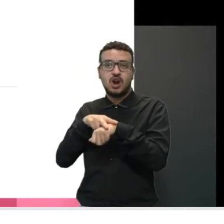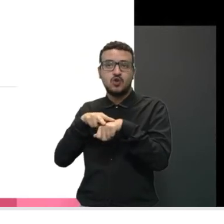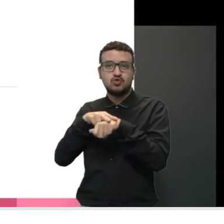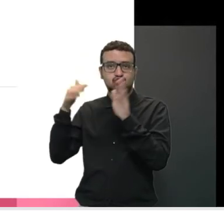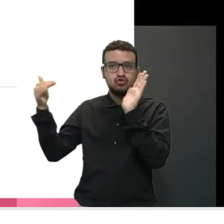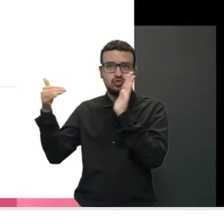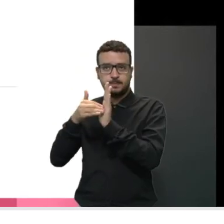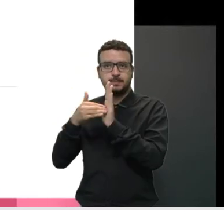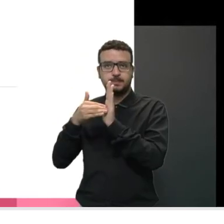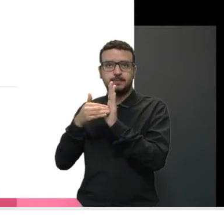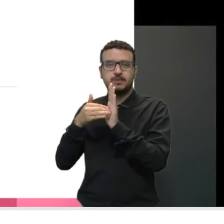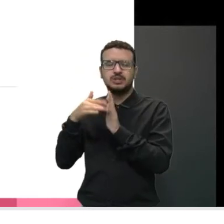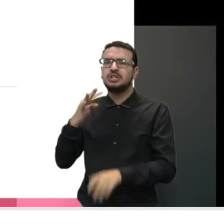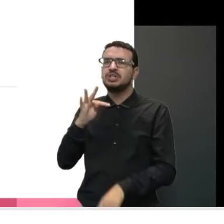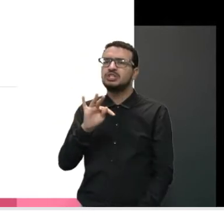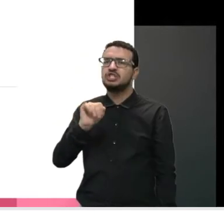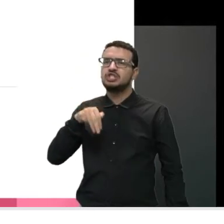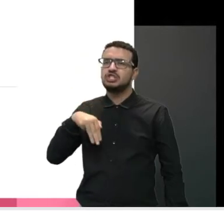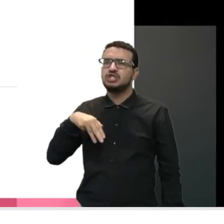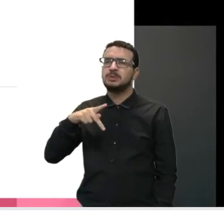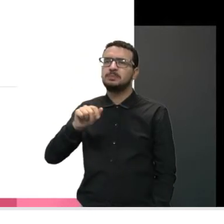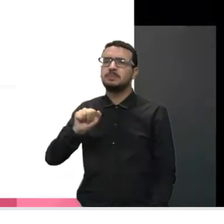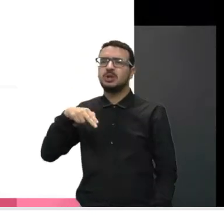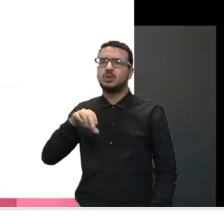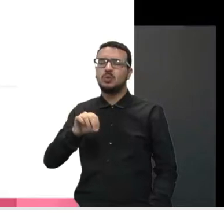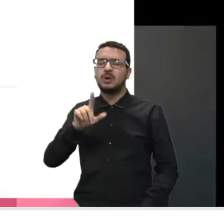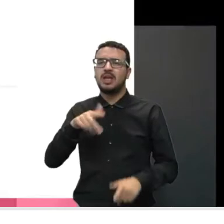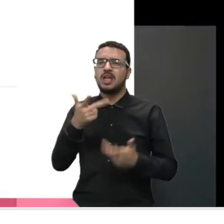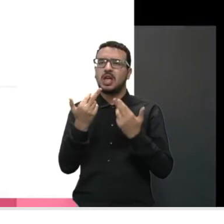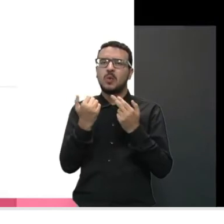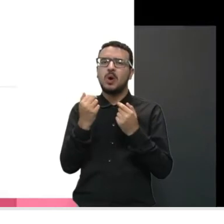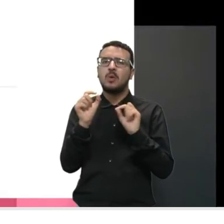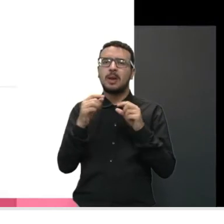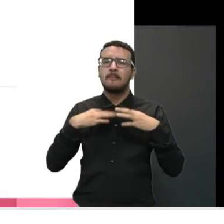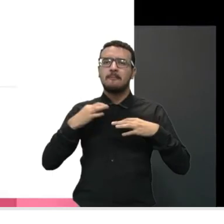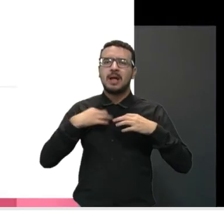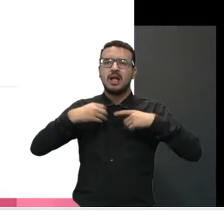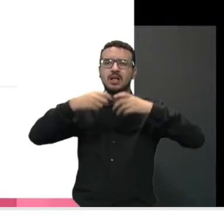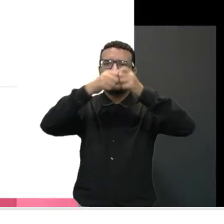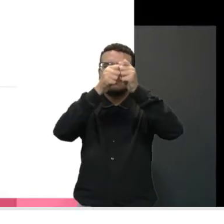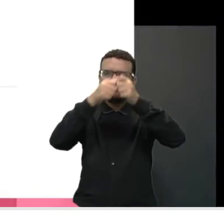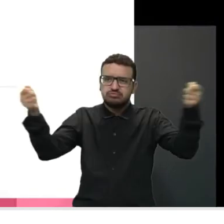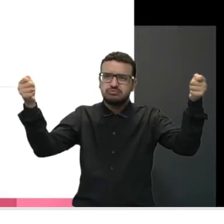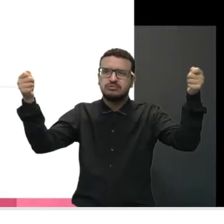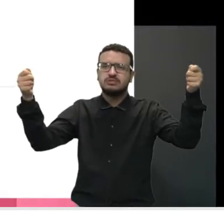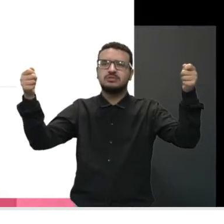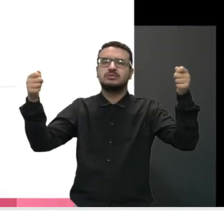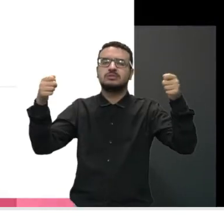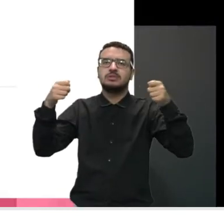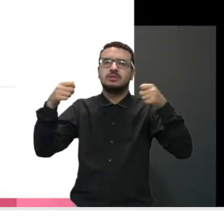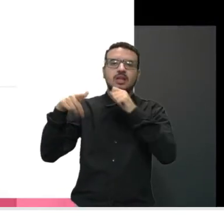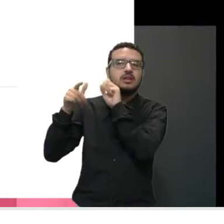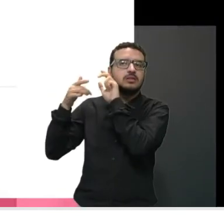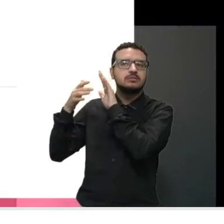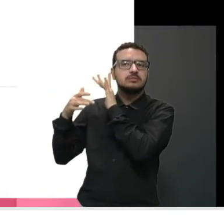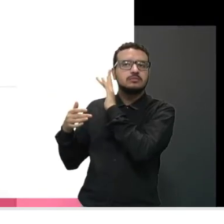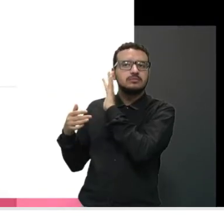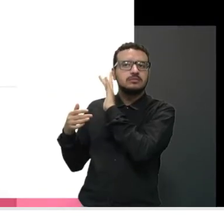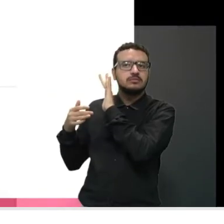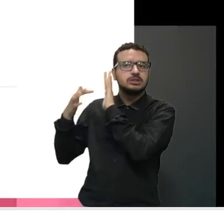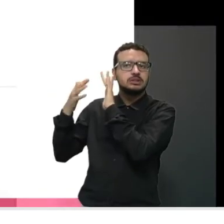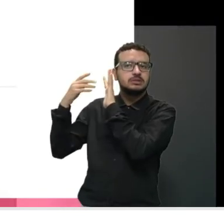fosse uma cortina que quando nós recebemos um estímulo sonoro, ela vibra, ou seja, ela recebe o